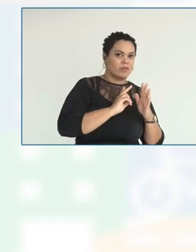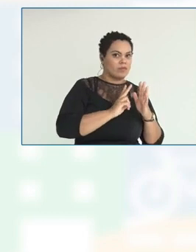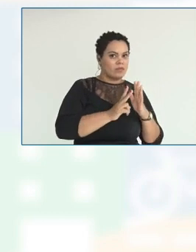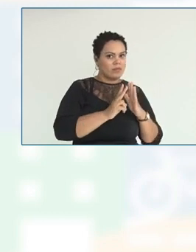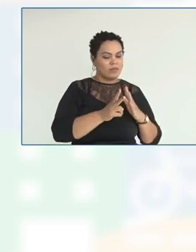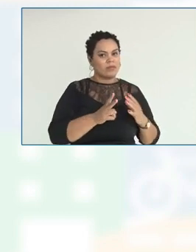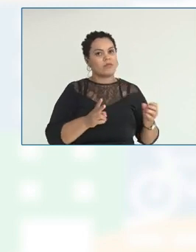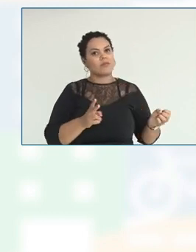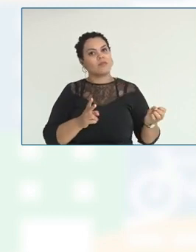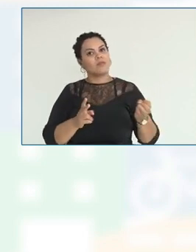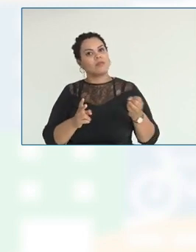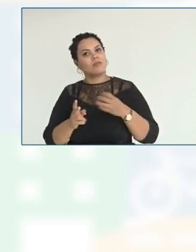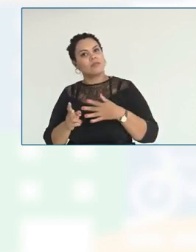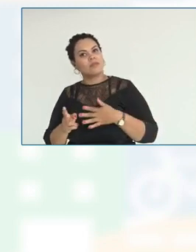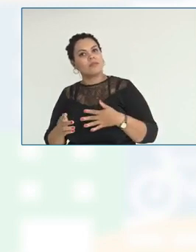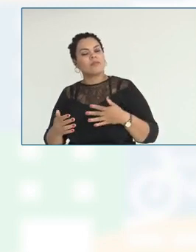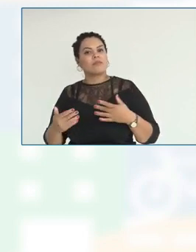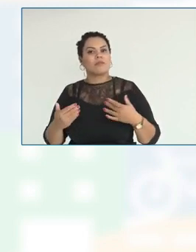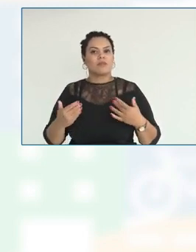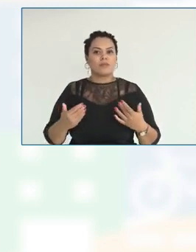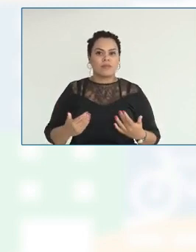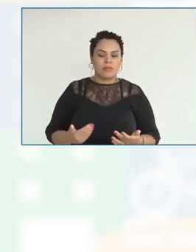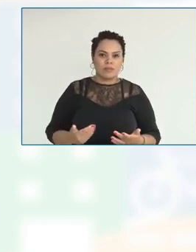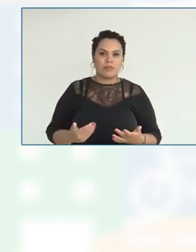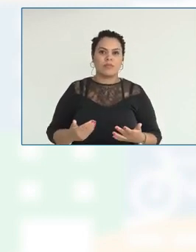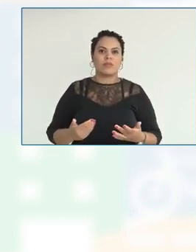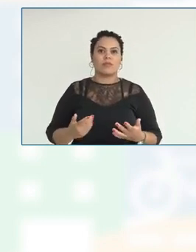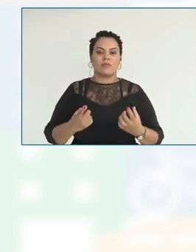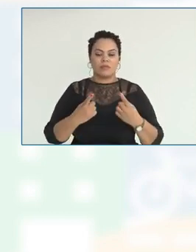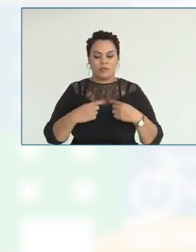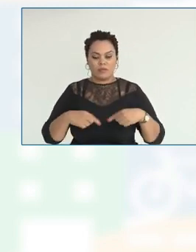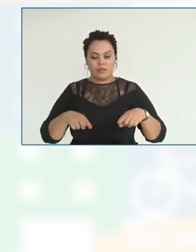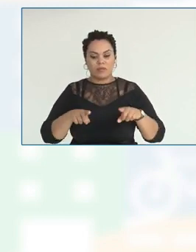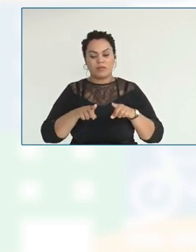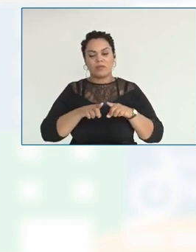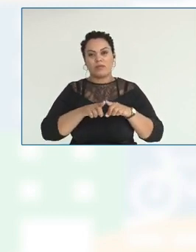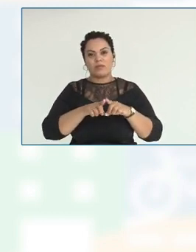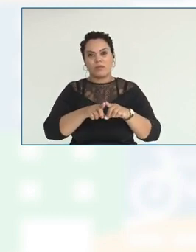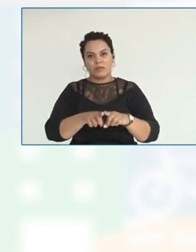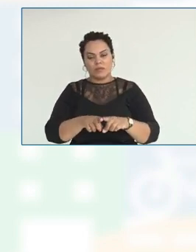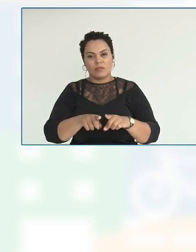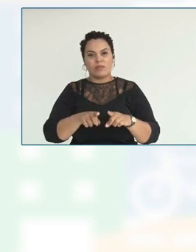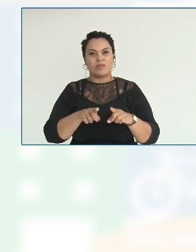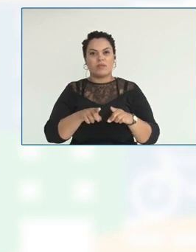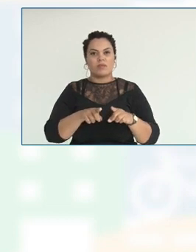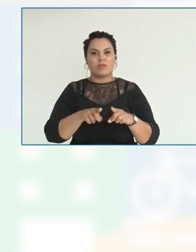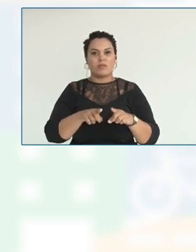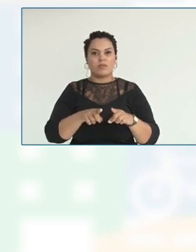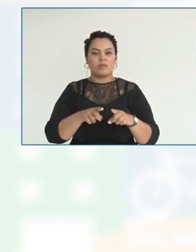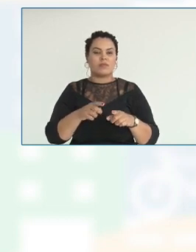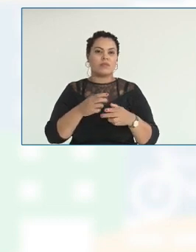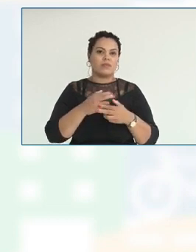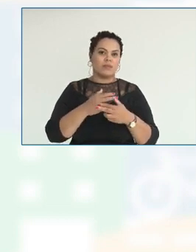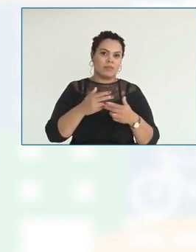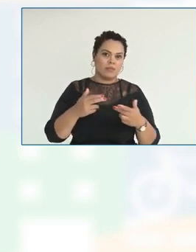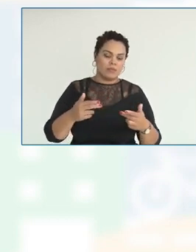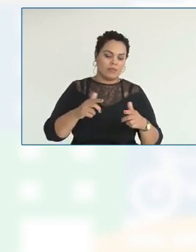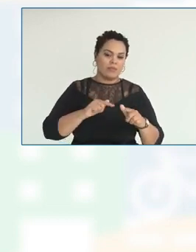sua empresa. Então, a gente vai reforçar essa parceria com a vigilância de produtos e serviços para o ano